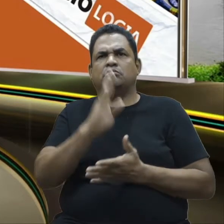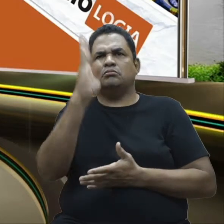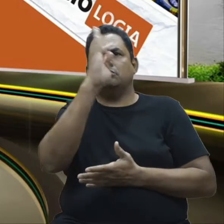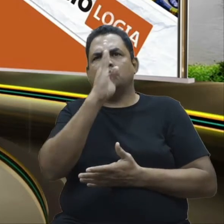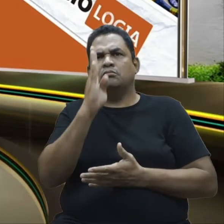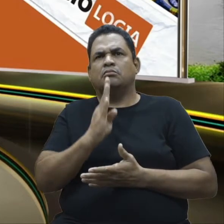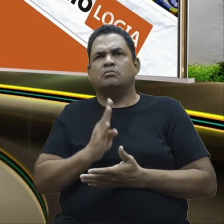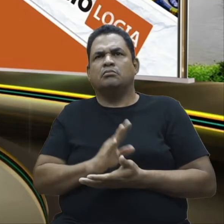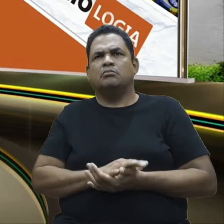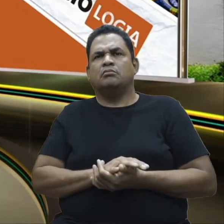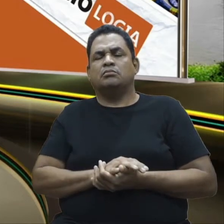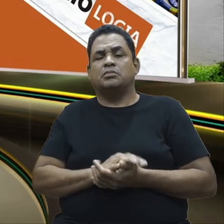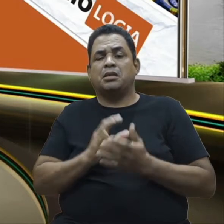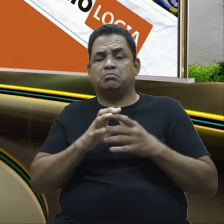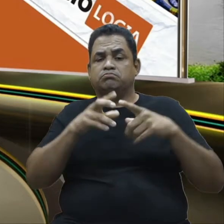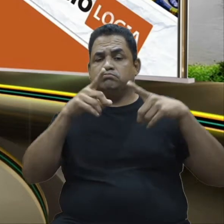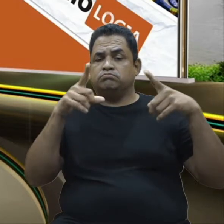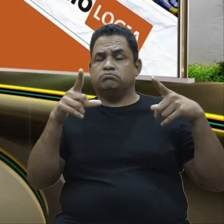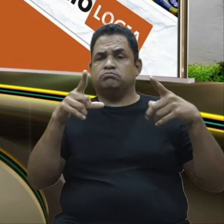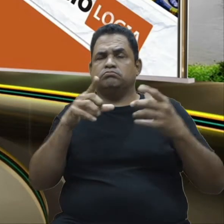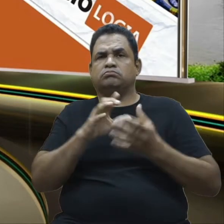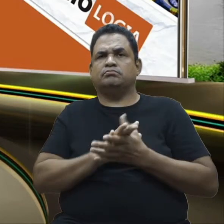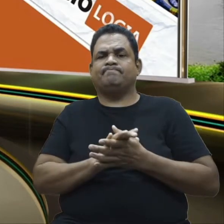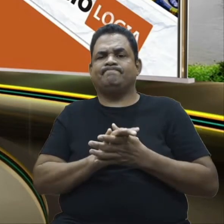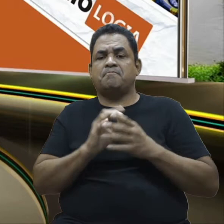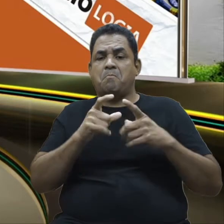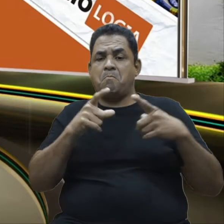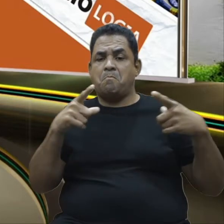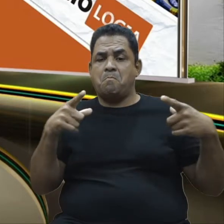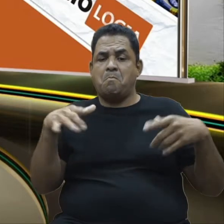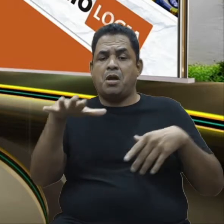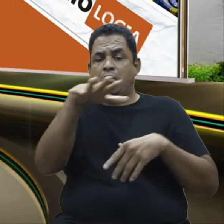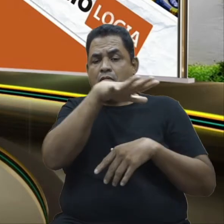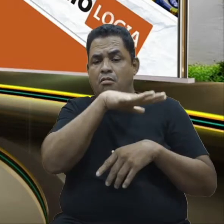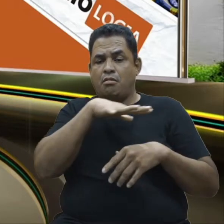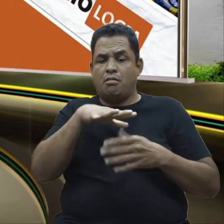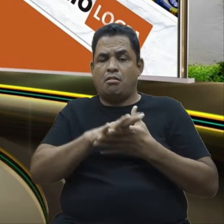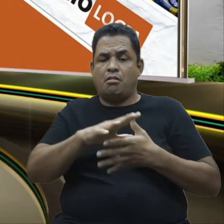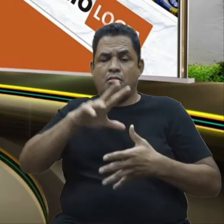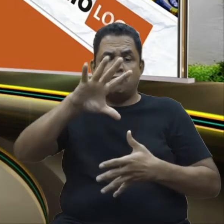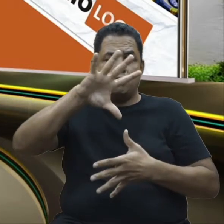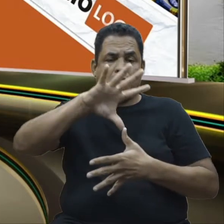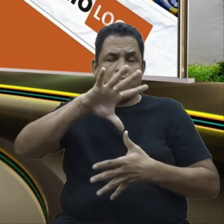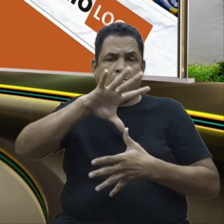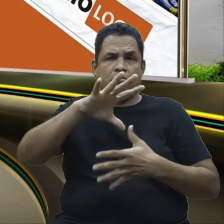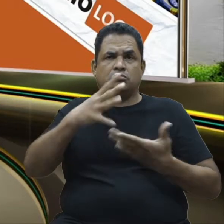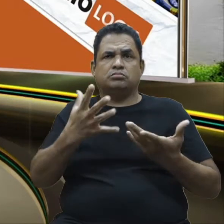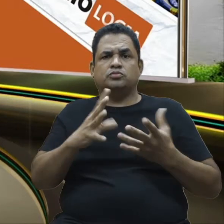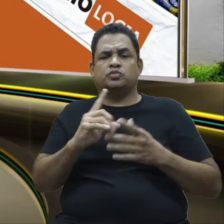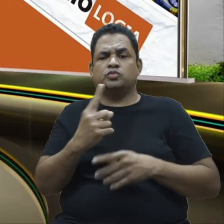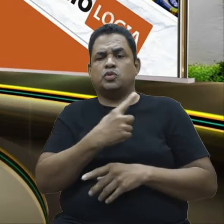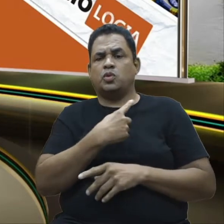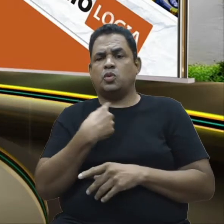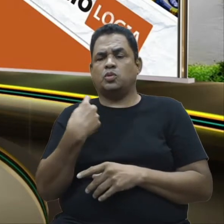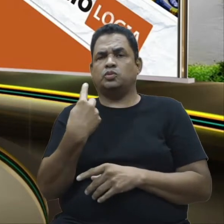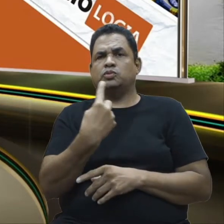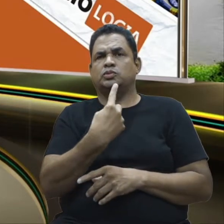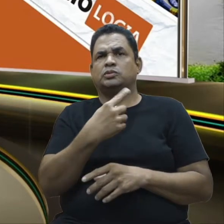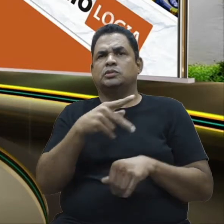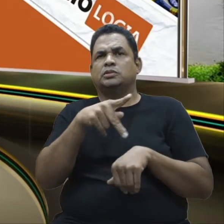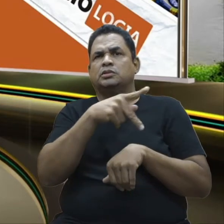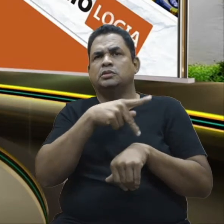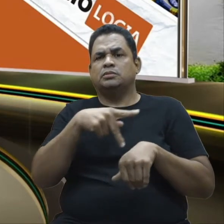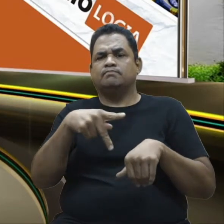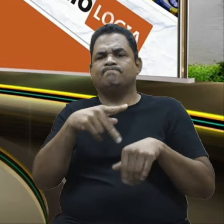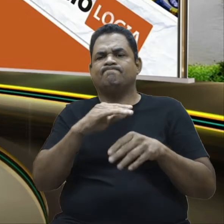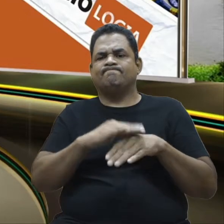território grande, o maior território da América do Sul somos nós. O país